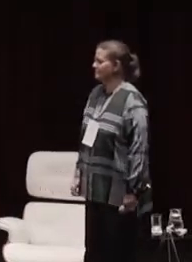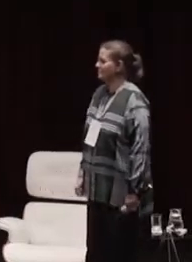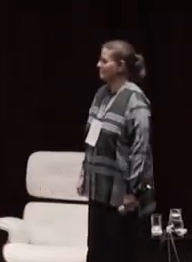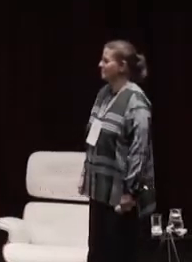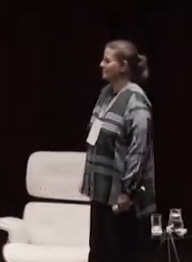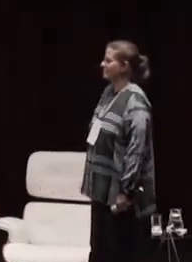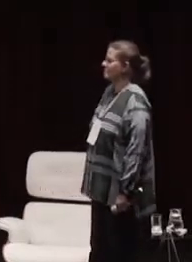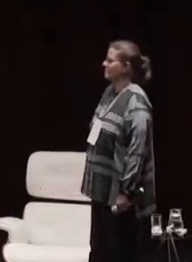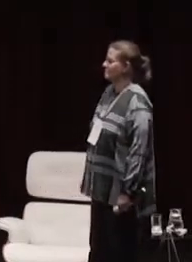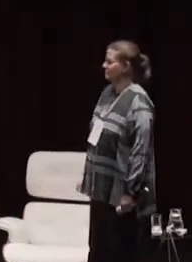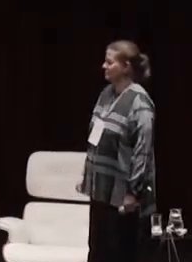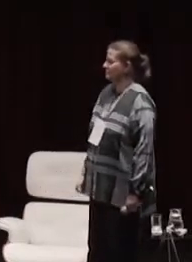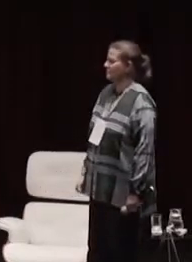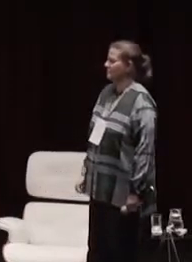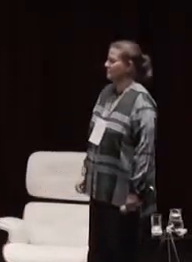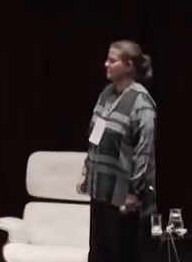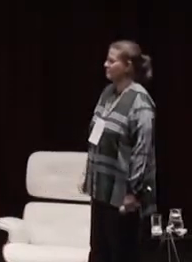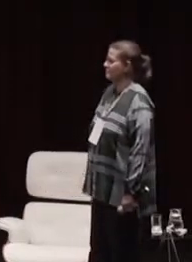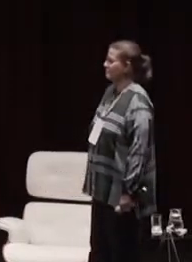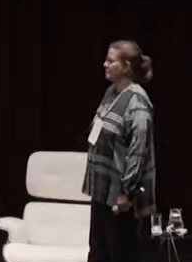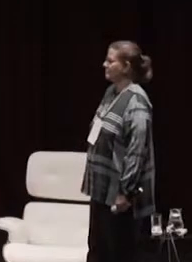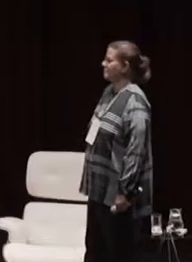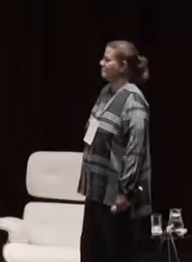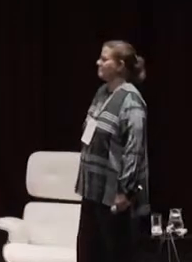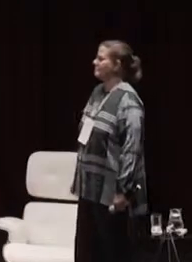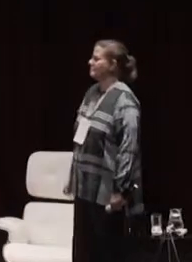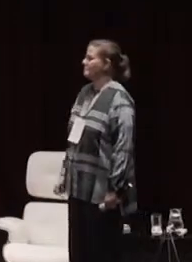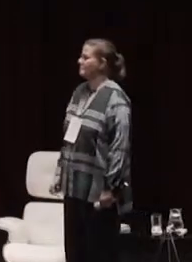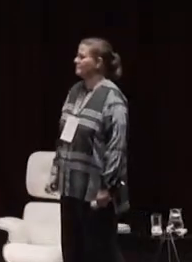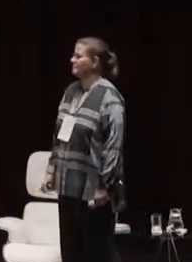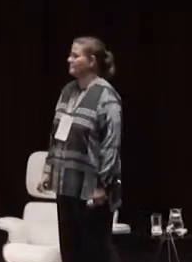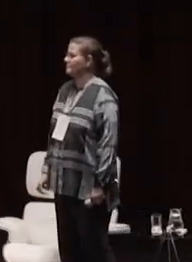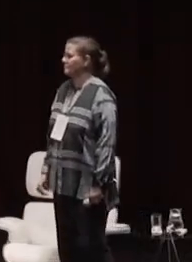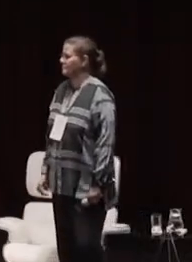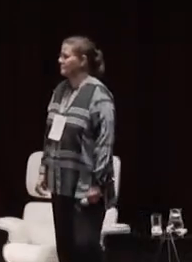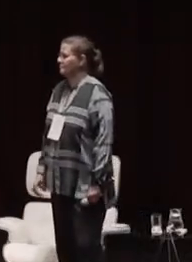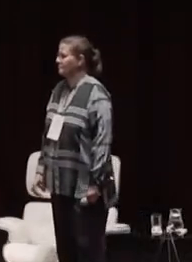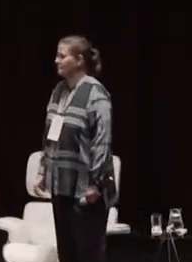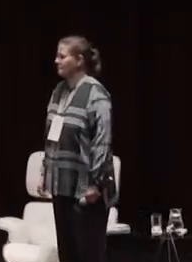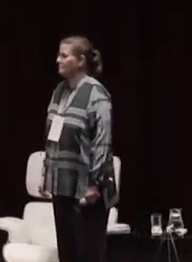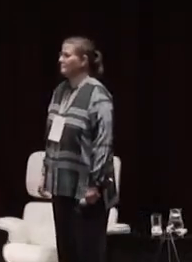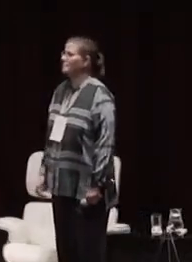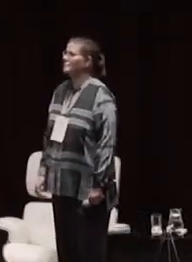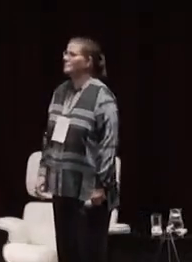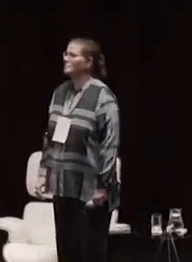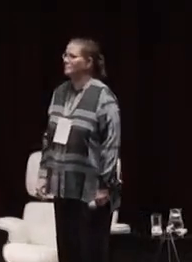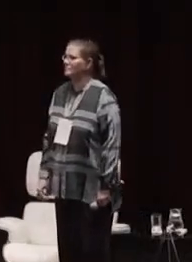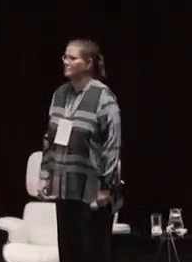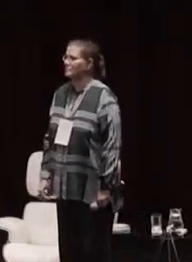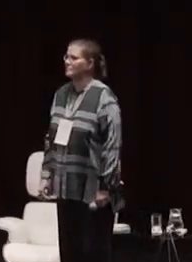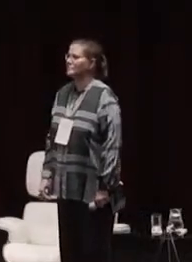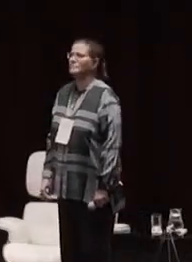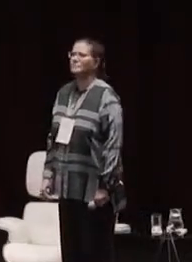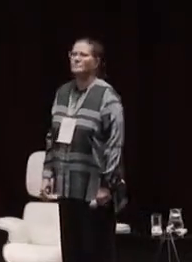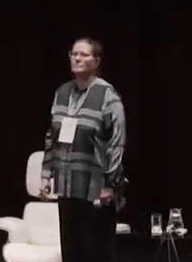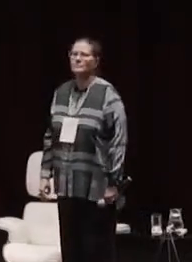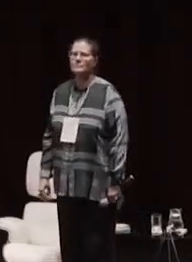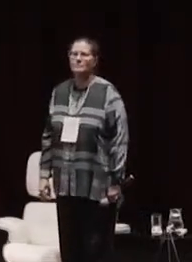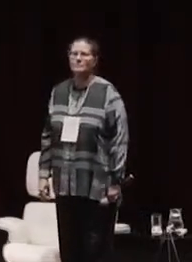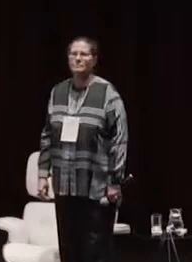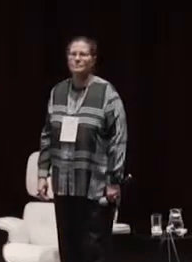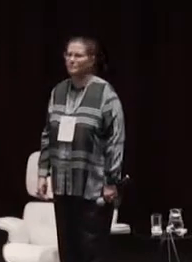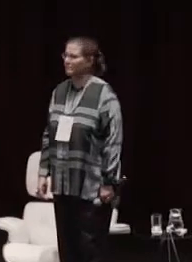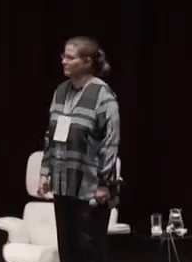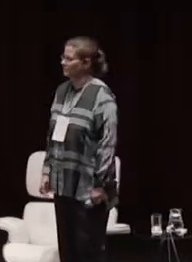gerações que deixaram de ler porque lhes disseram que a leitura era perigosa. Então, o que pode ser feito? Pôr em funcionamento a leitura em voz